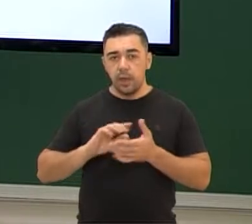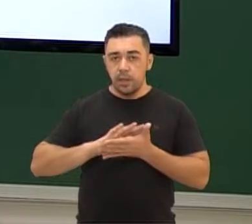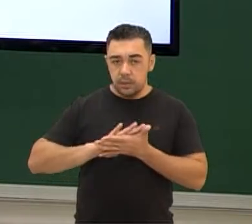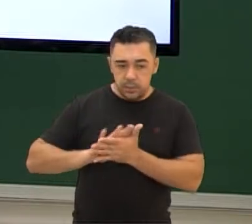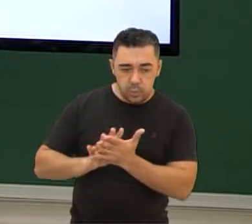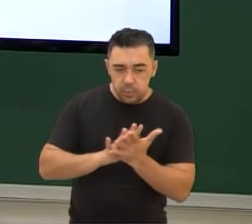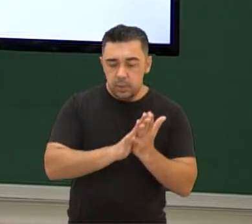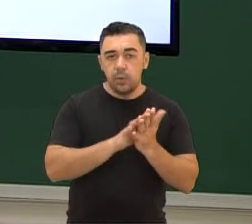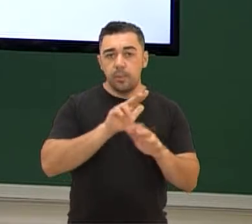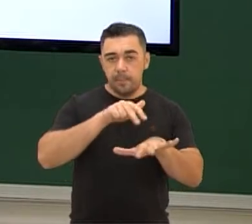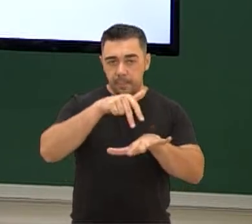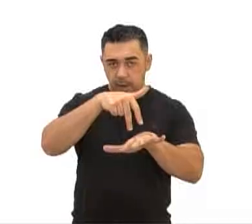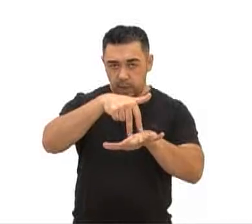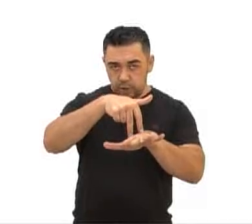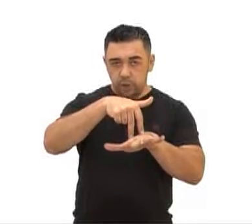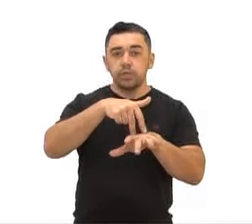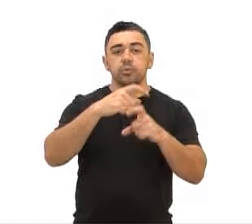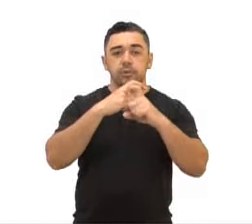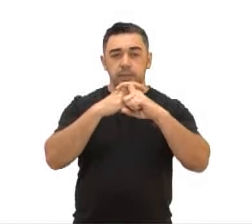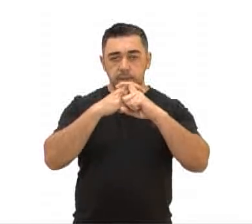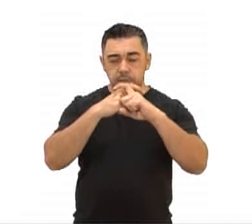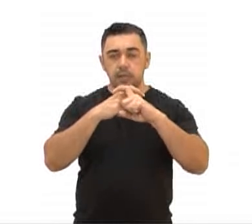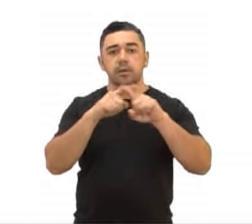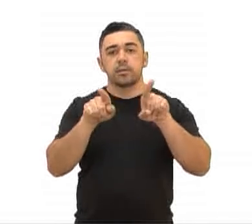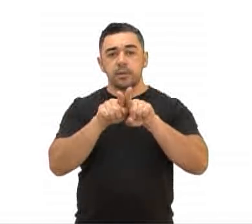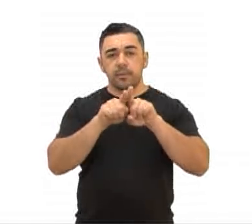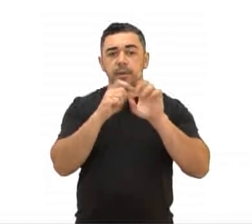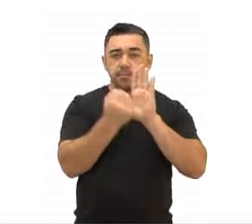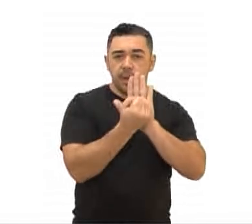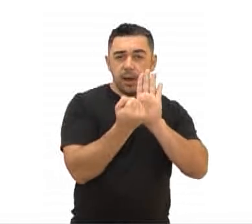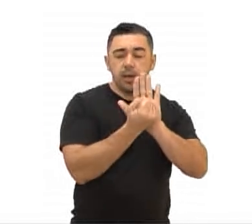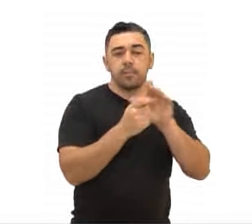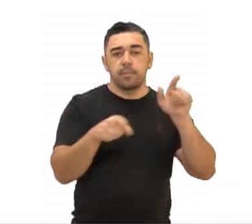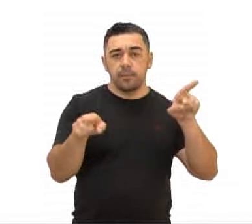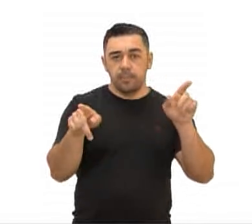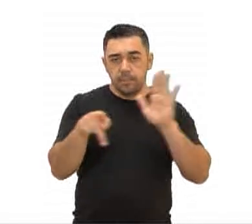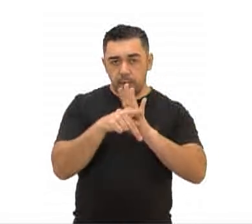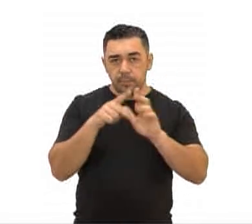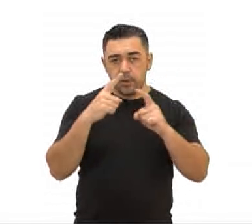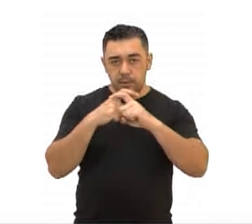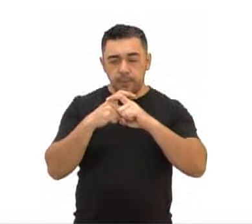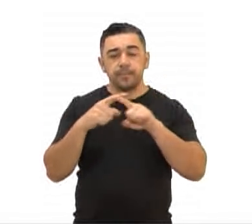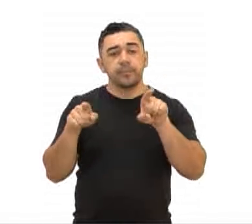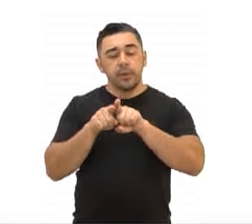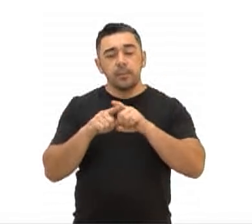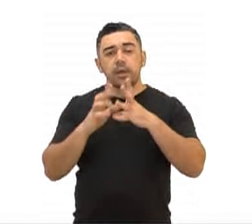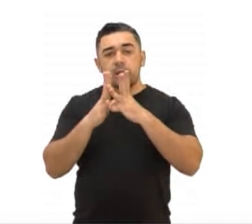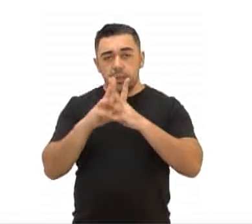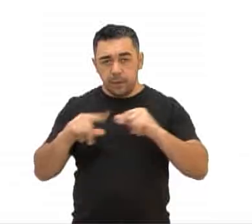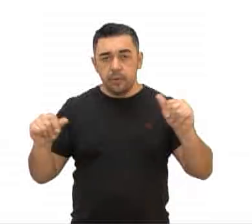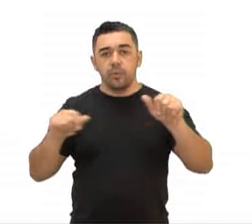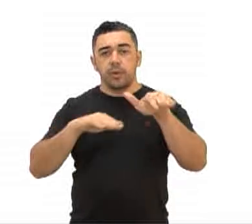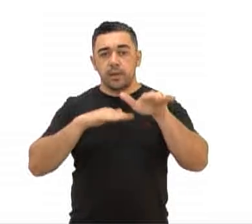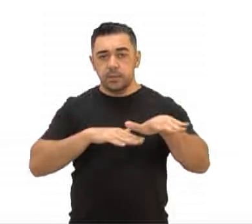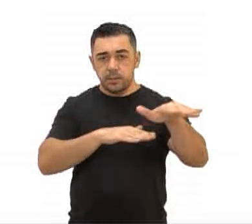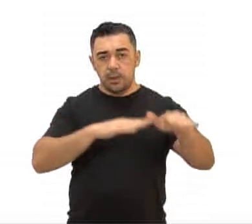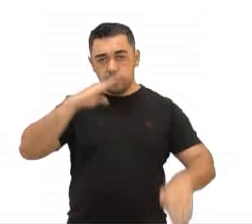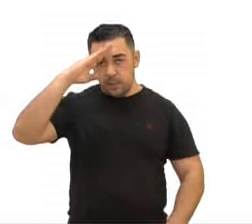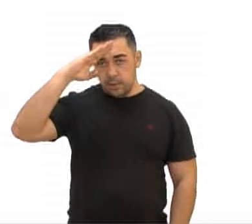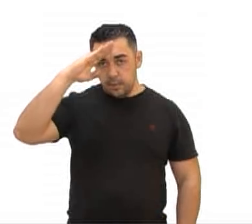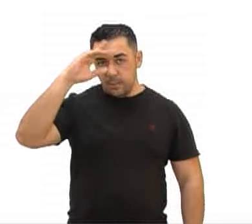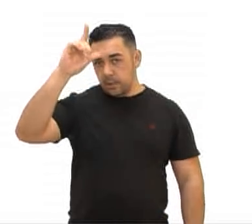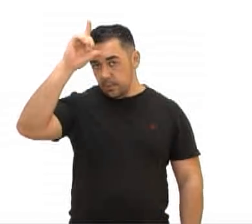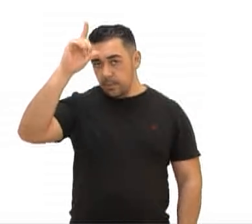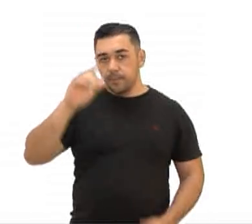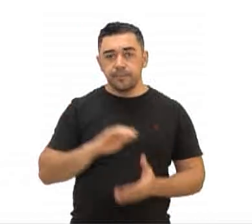desnazificação da Alemanha, lembra? Eliminar símbolos nazistas da Alemanha, e a desmilitarização da Alemanha. E a divisão